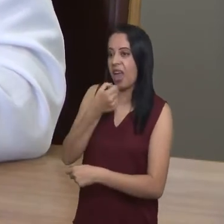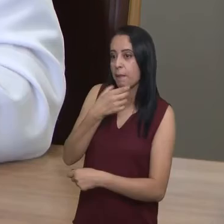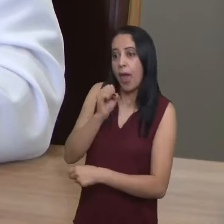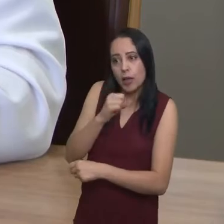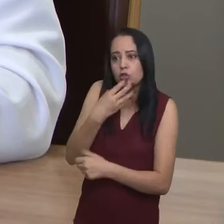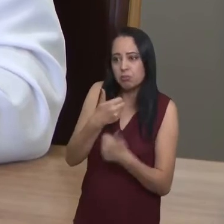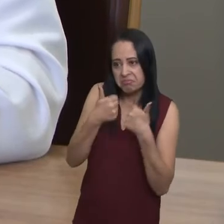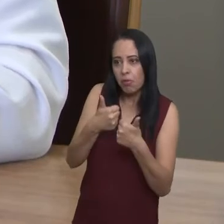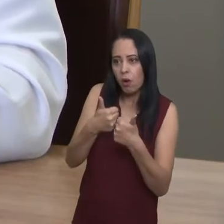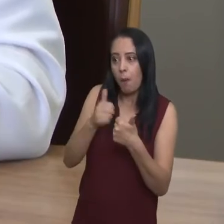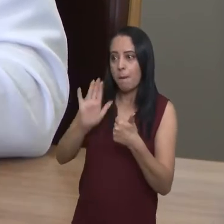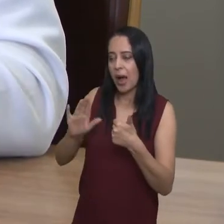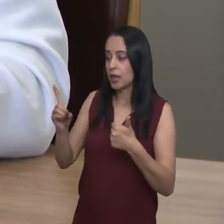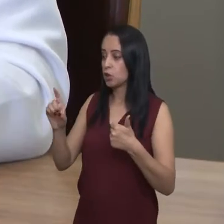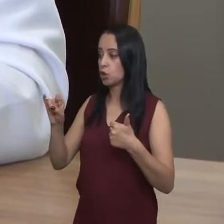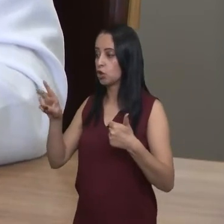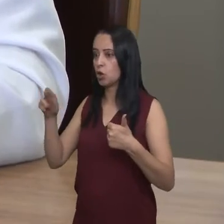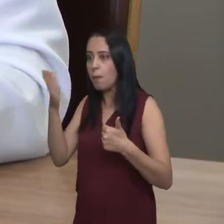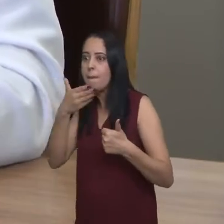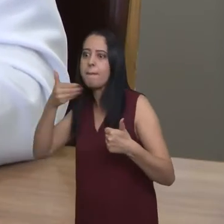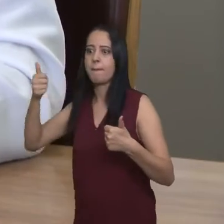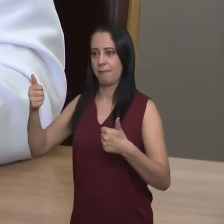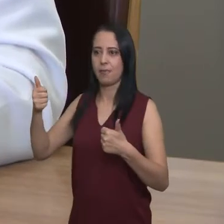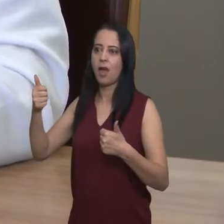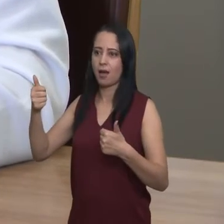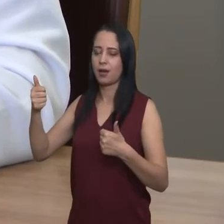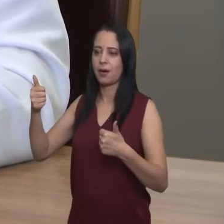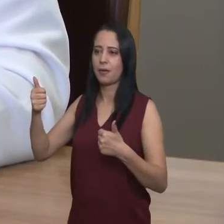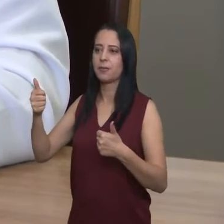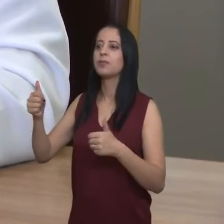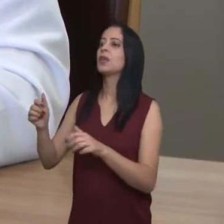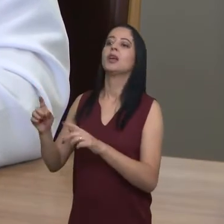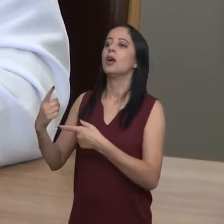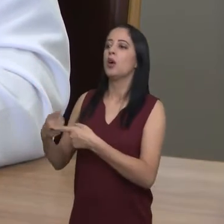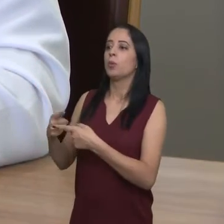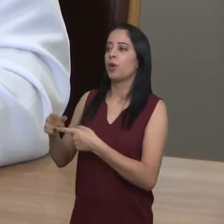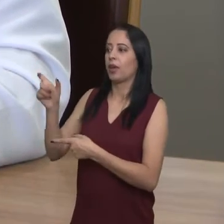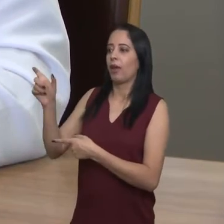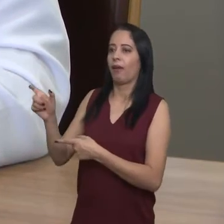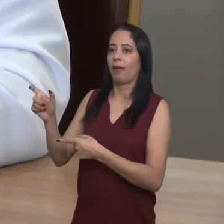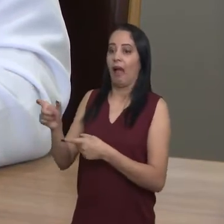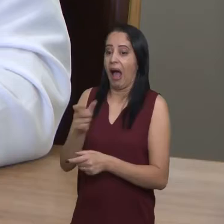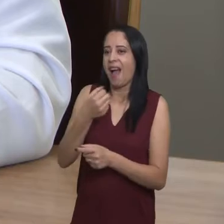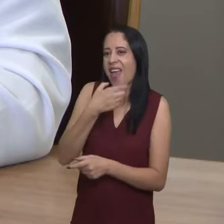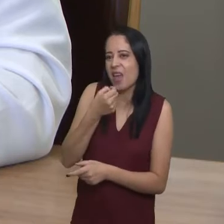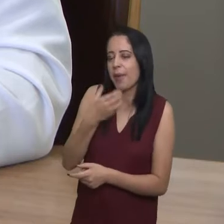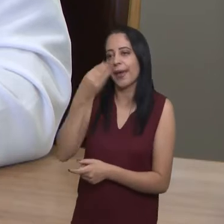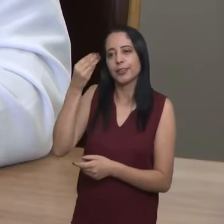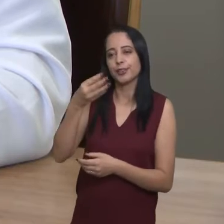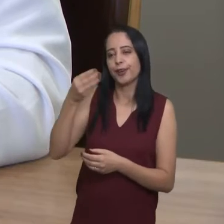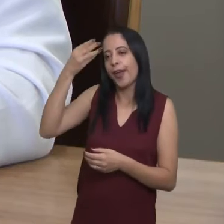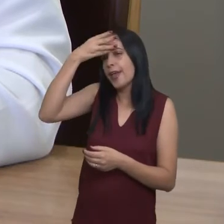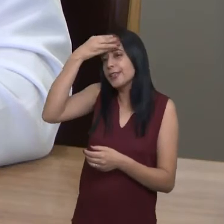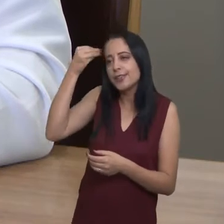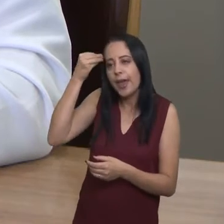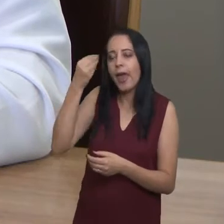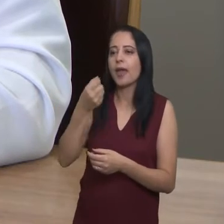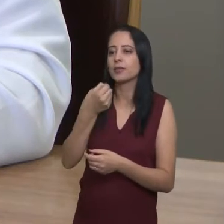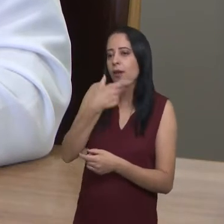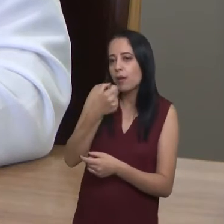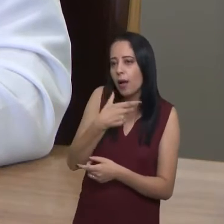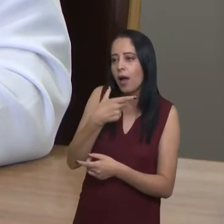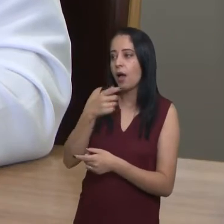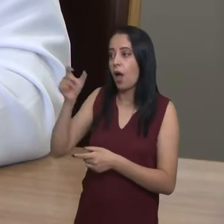não porque o anticoncepcional funcione menos do que ele, mas pelo fato de não ter esquecimento. Então acho que o DIU é uma coisa fantástica,